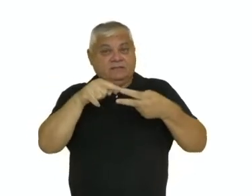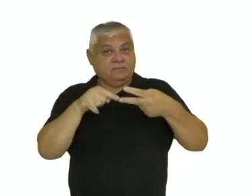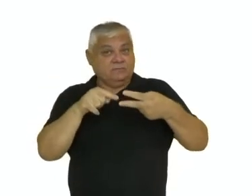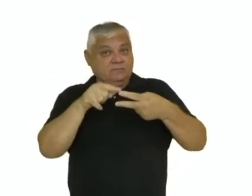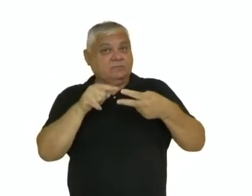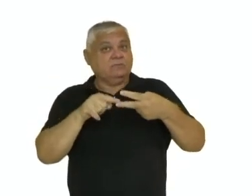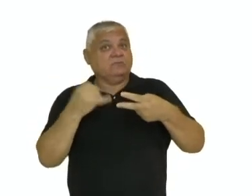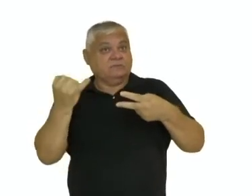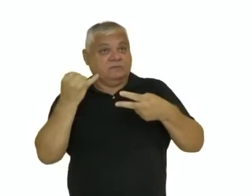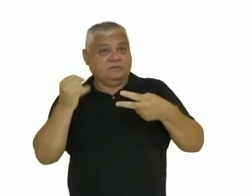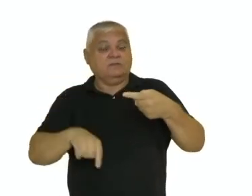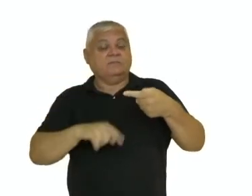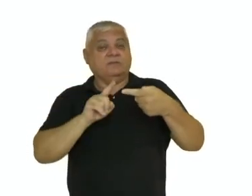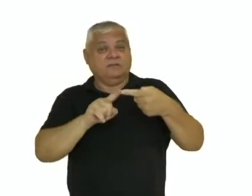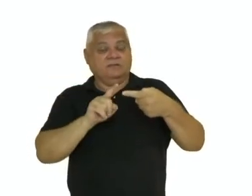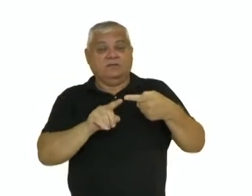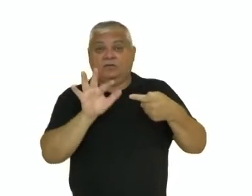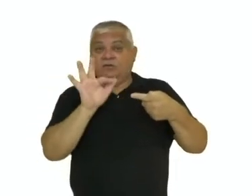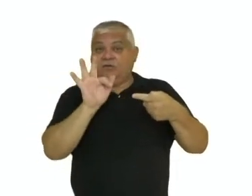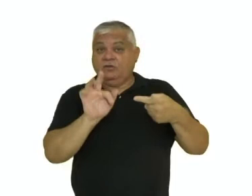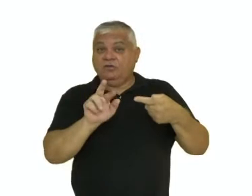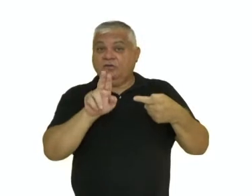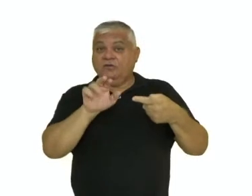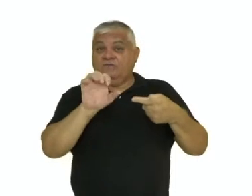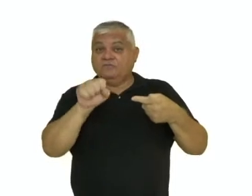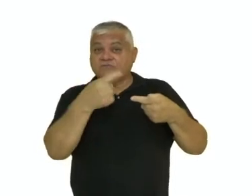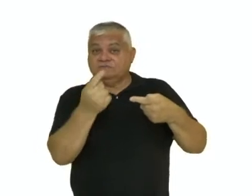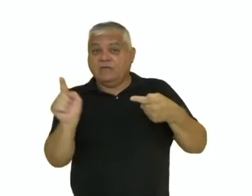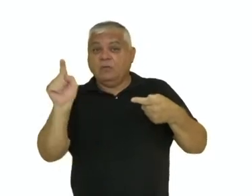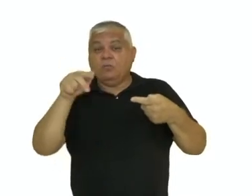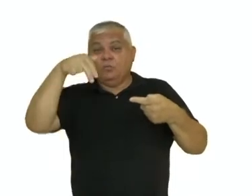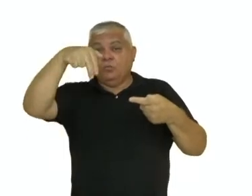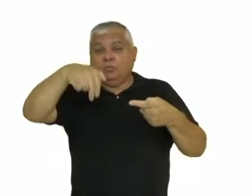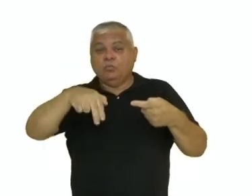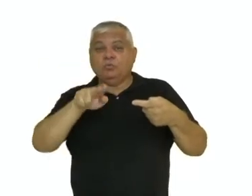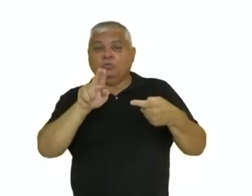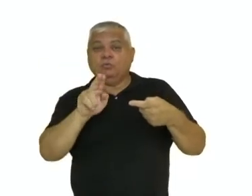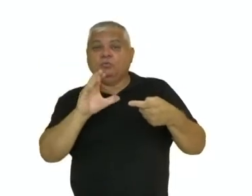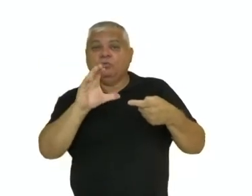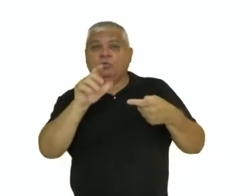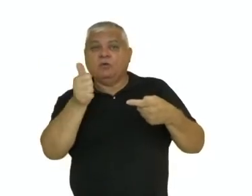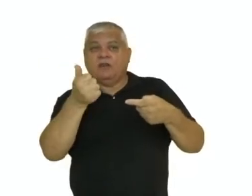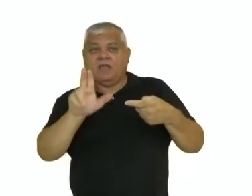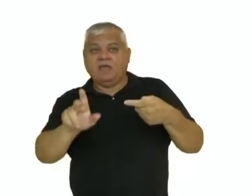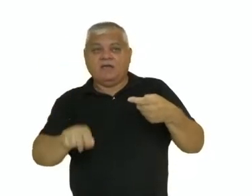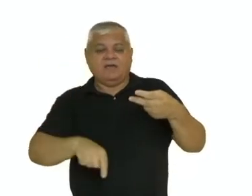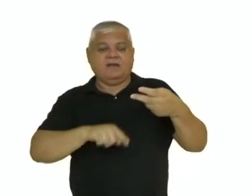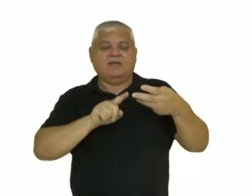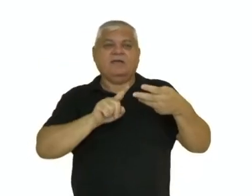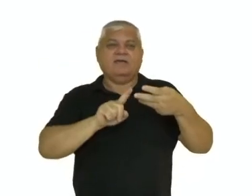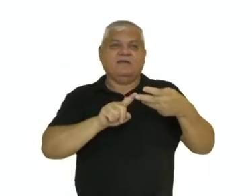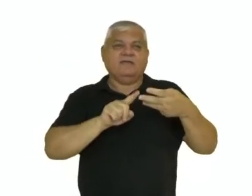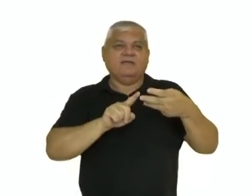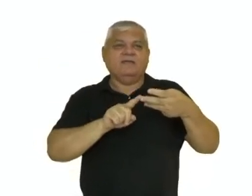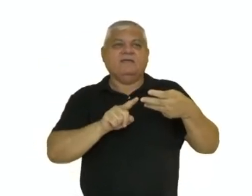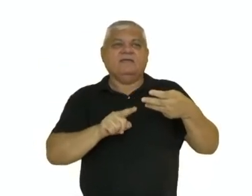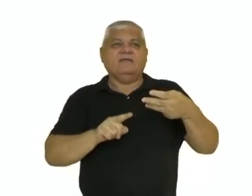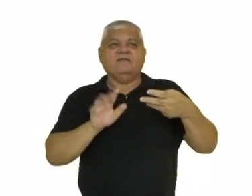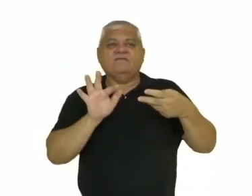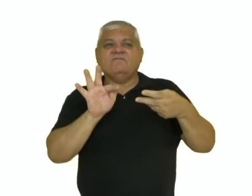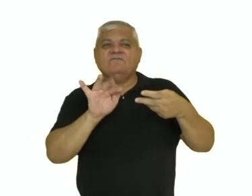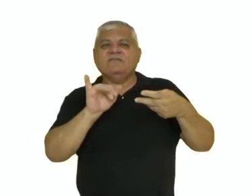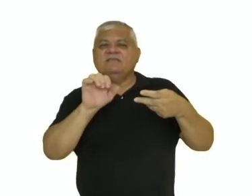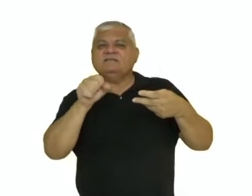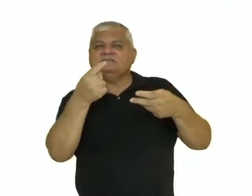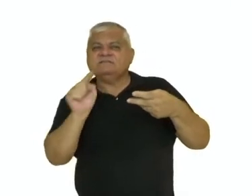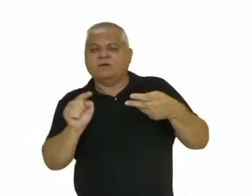gente tem o processo, né, de fusão nuclear e o processo de fissão nuclear. Então, dá-se o nome de fusão nuclear ao